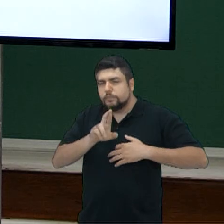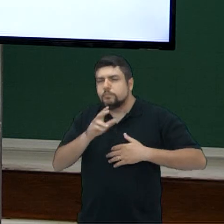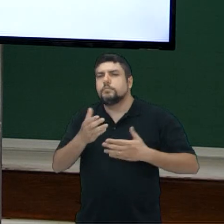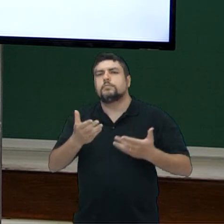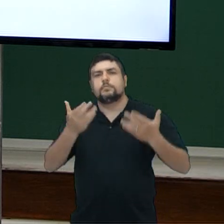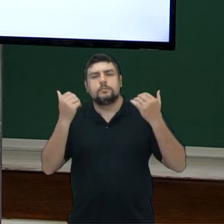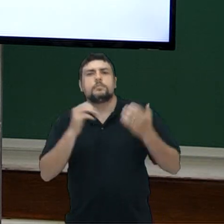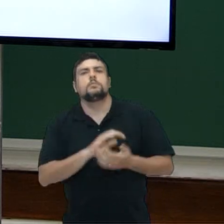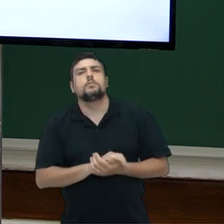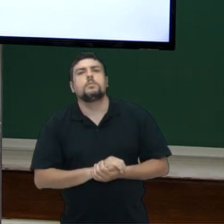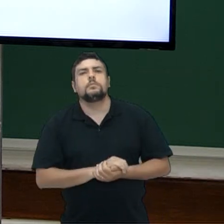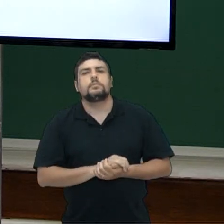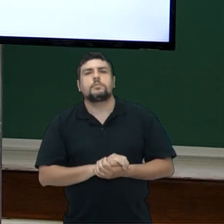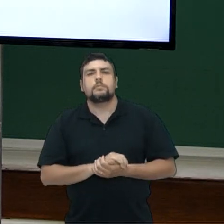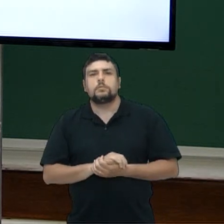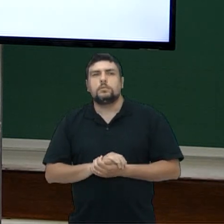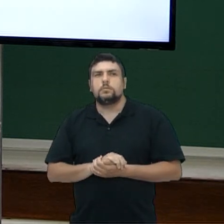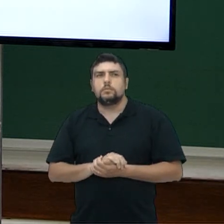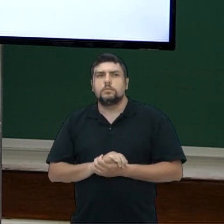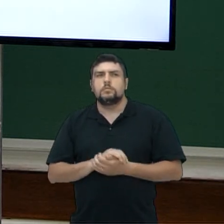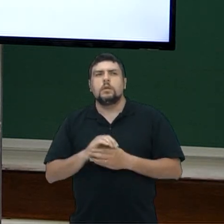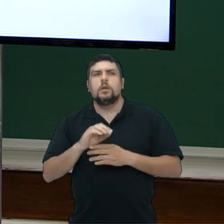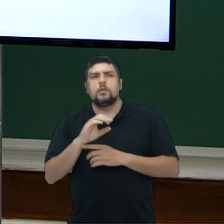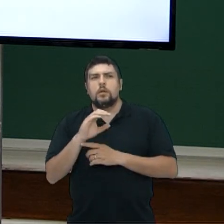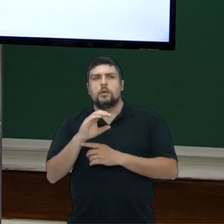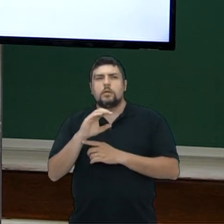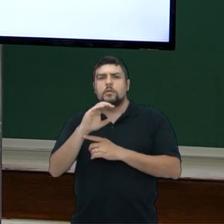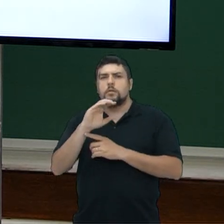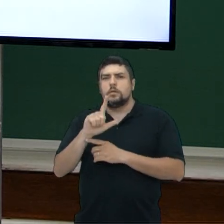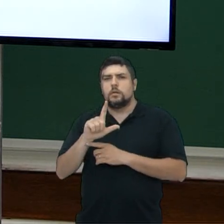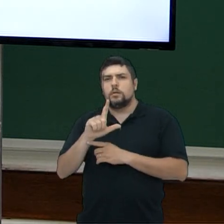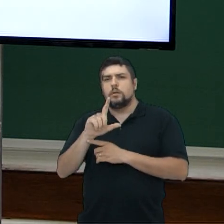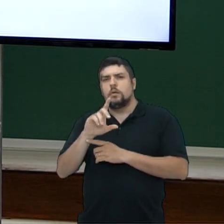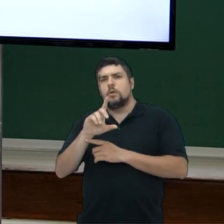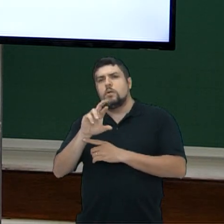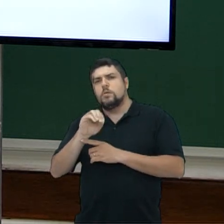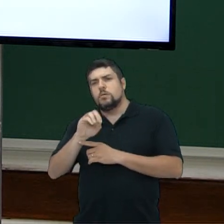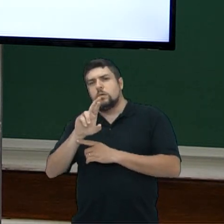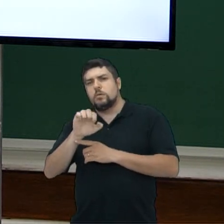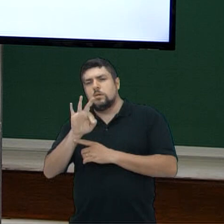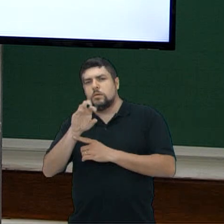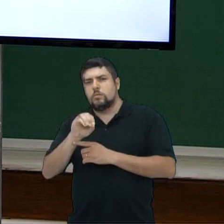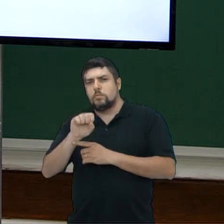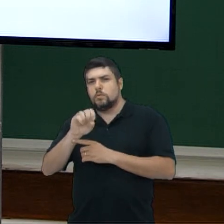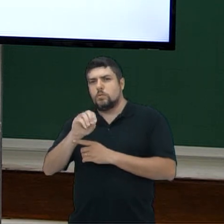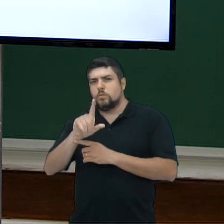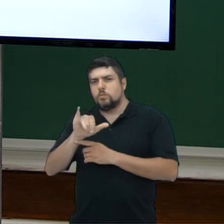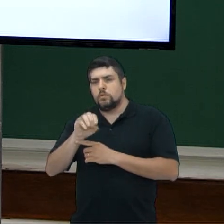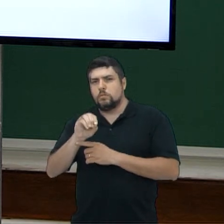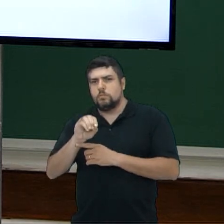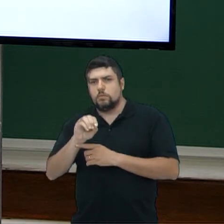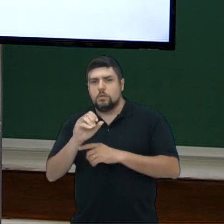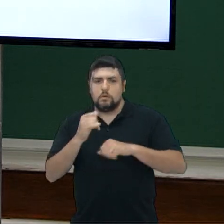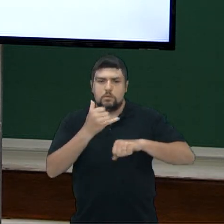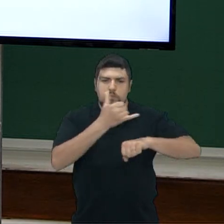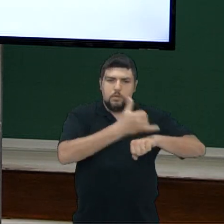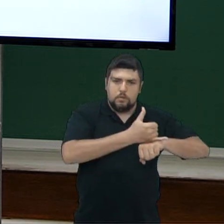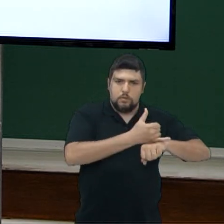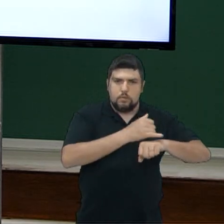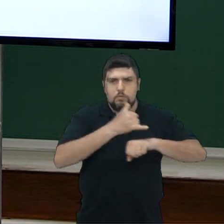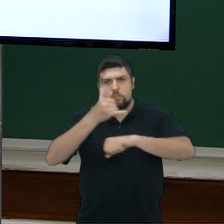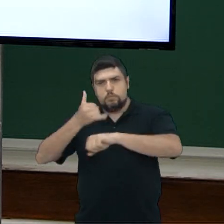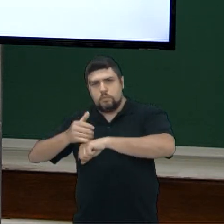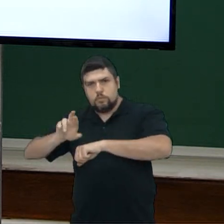comigo. Cloreto de sódio, molécula formada por sódio e cloro, metal e não